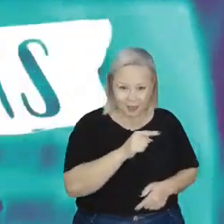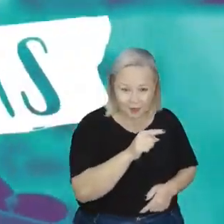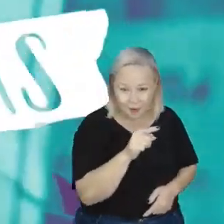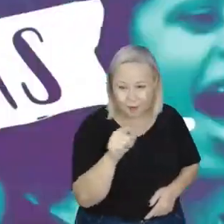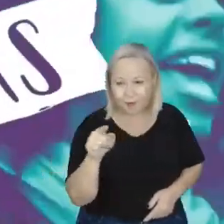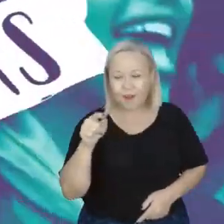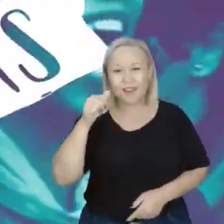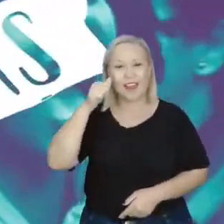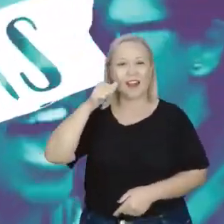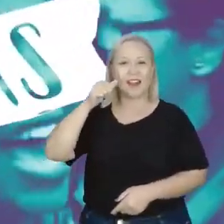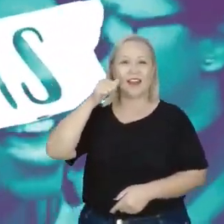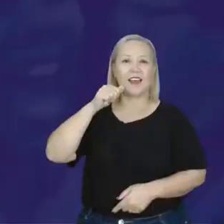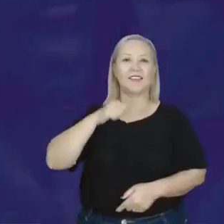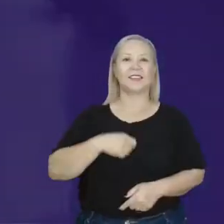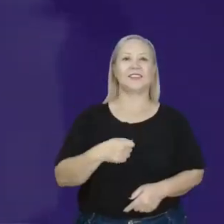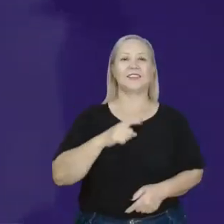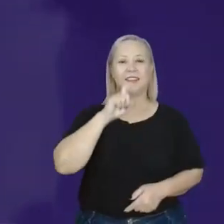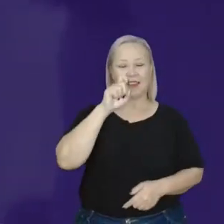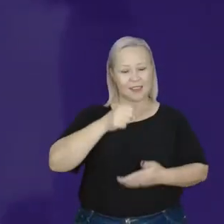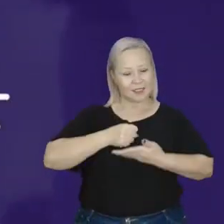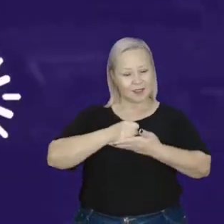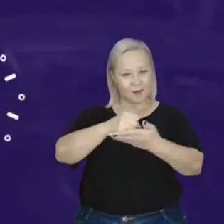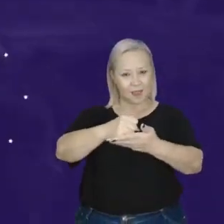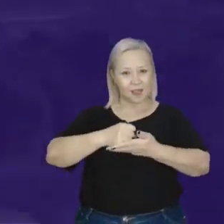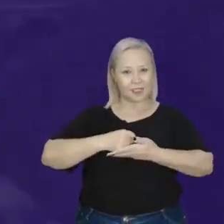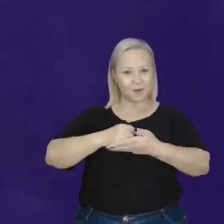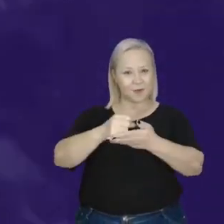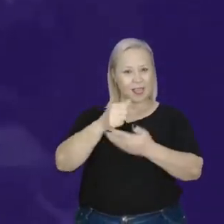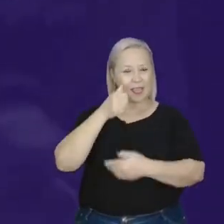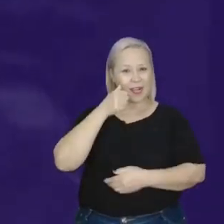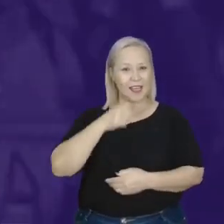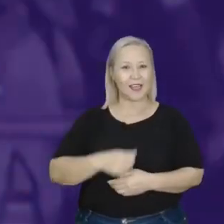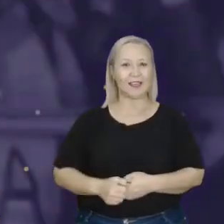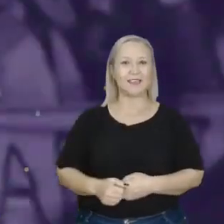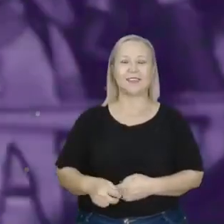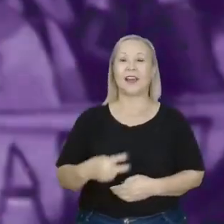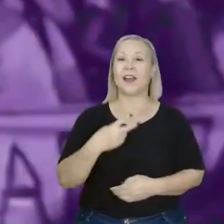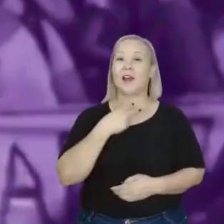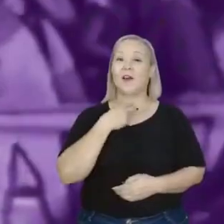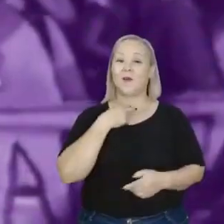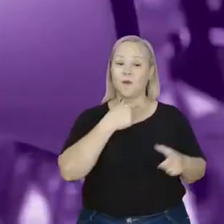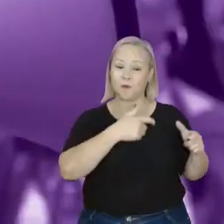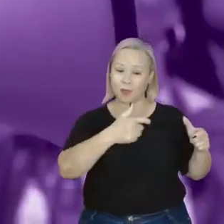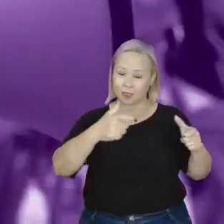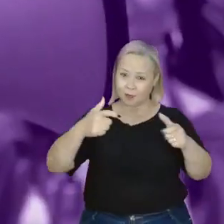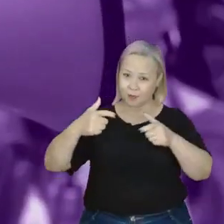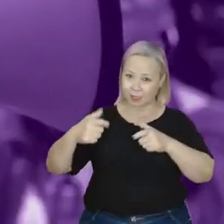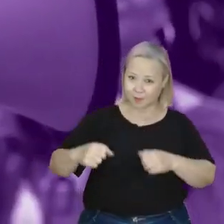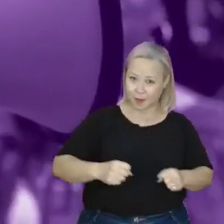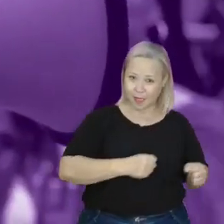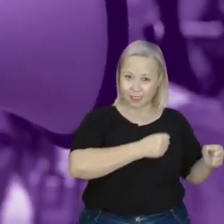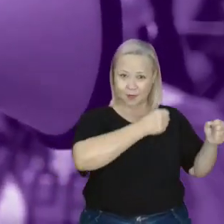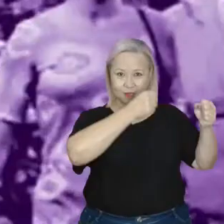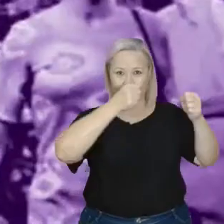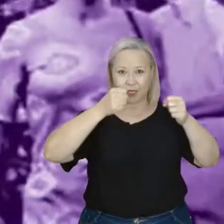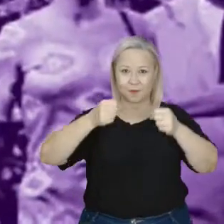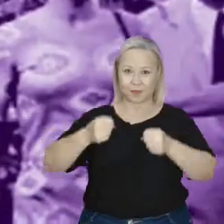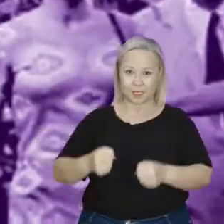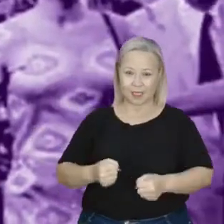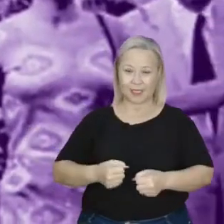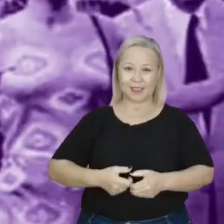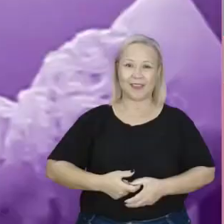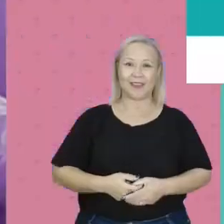Eu sou uma delas, são elas por elas, ocupando os espaços